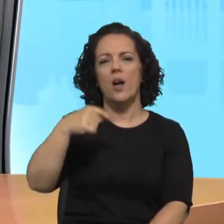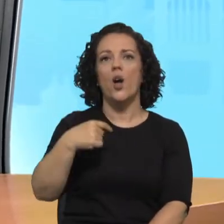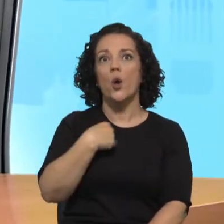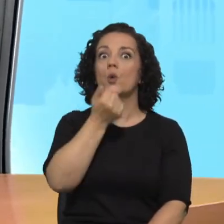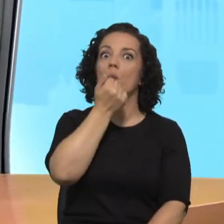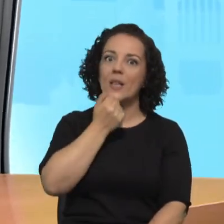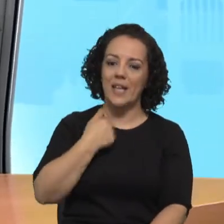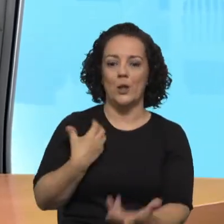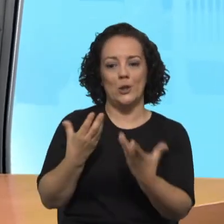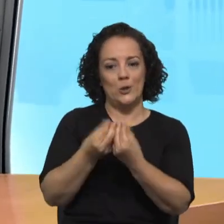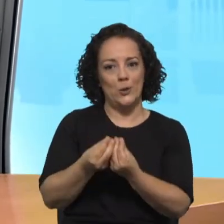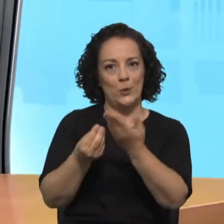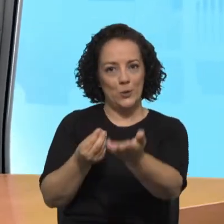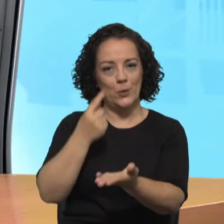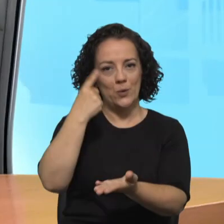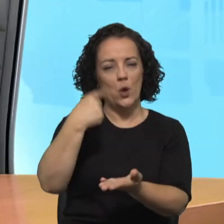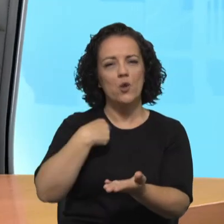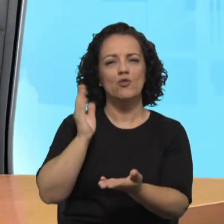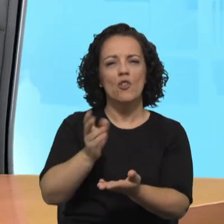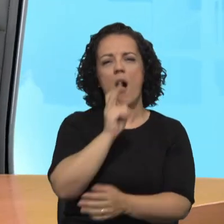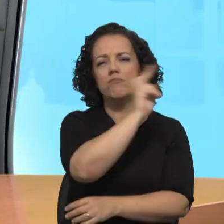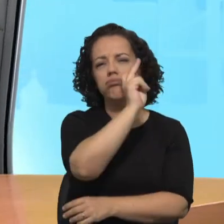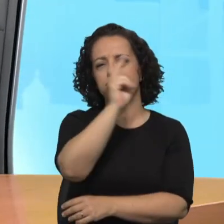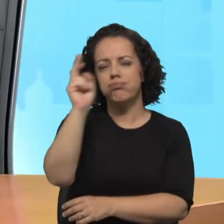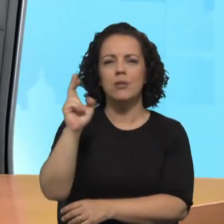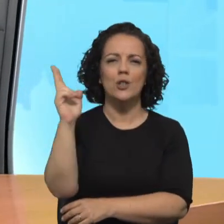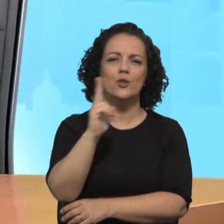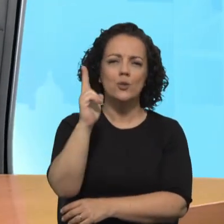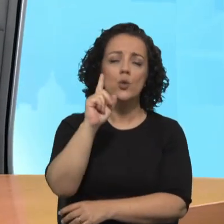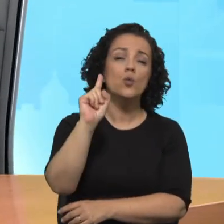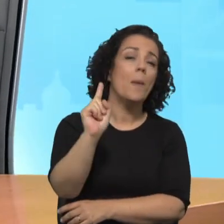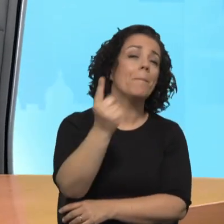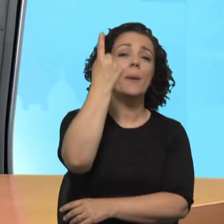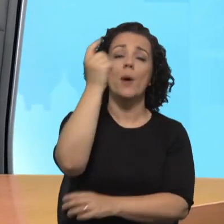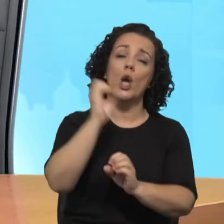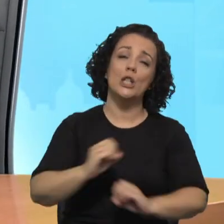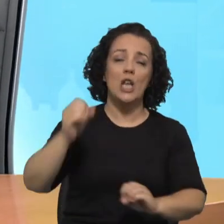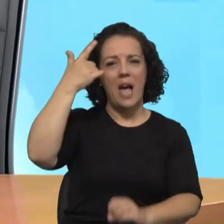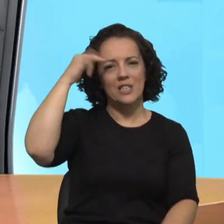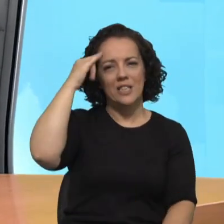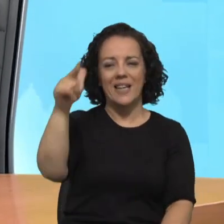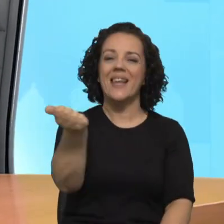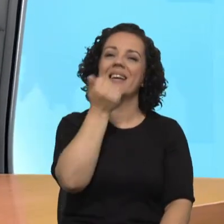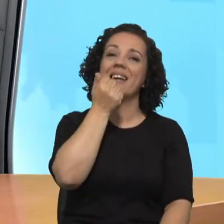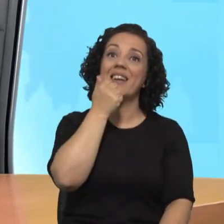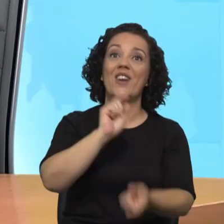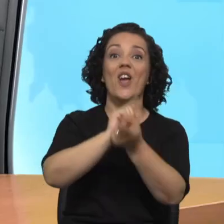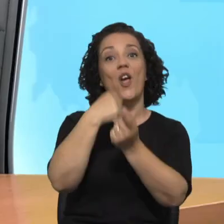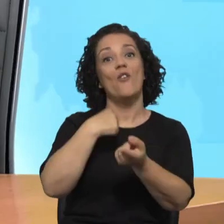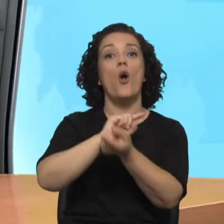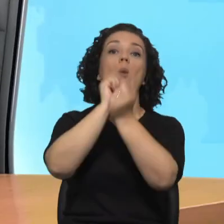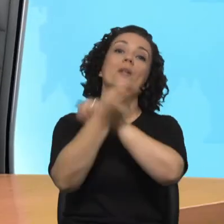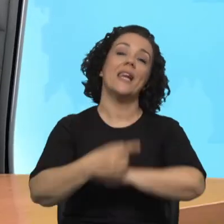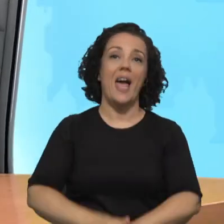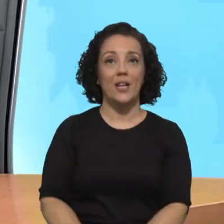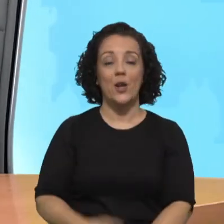de ir consigo a esta jornada, fiz todas as Jornadas Mundiais da Juventude, exceto a primeira, que foi na Argentina. E ele riu-se e disse, olha, eu fui ao contrário. Só